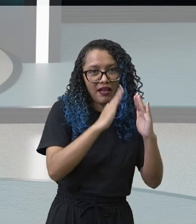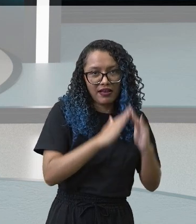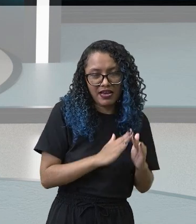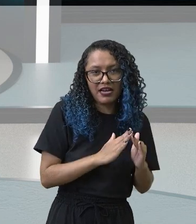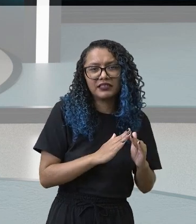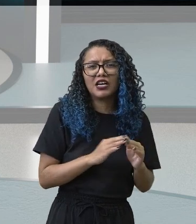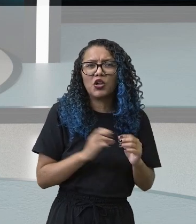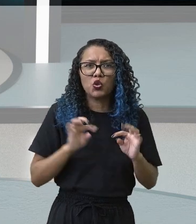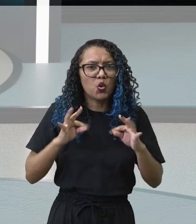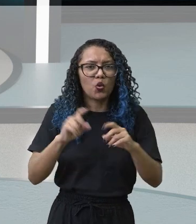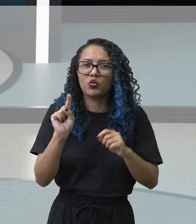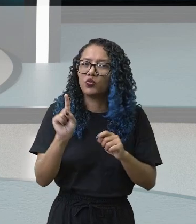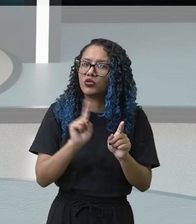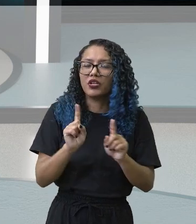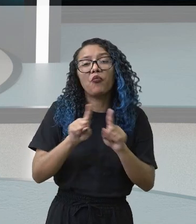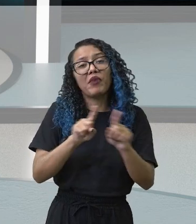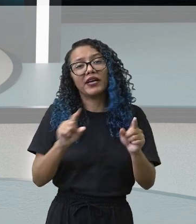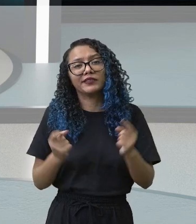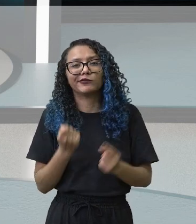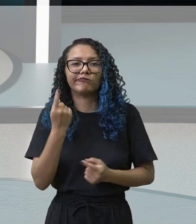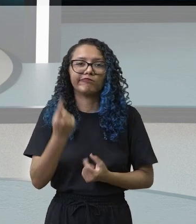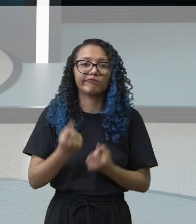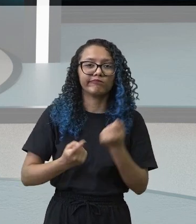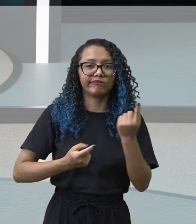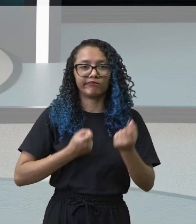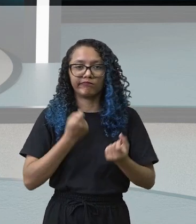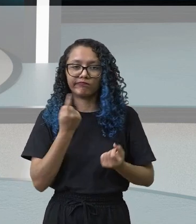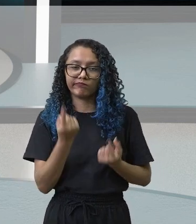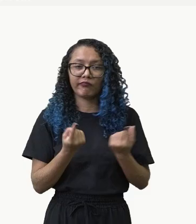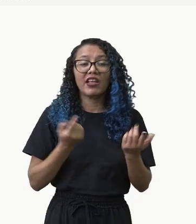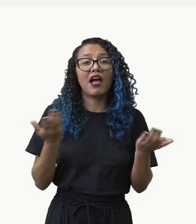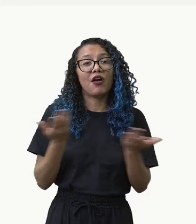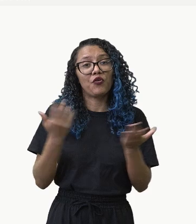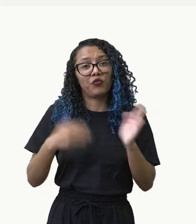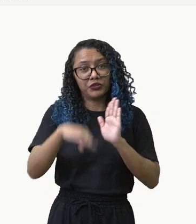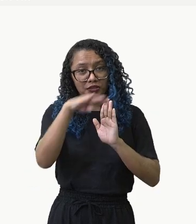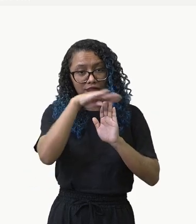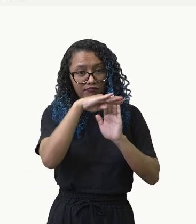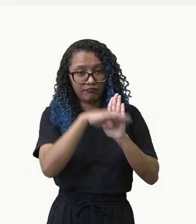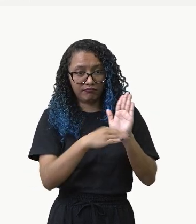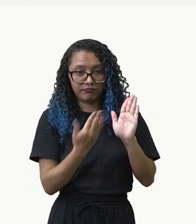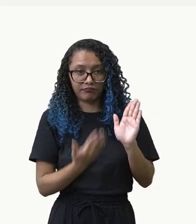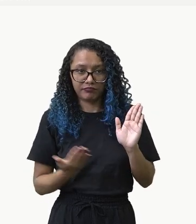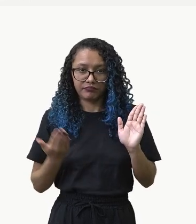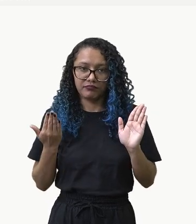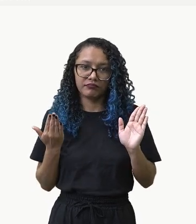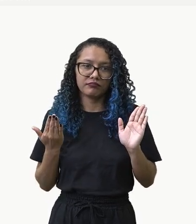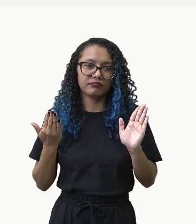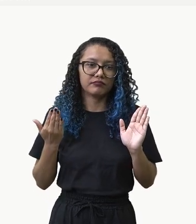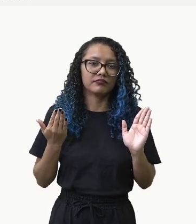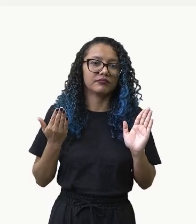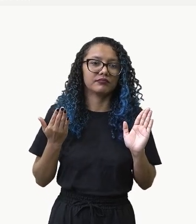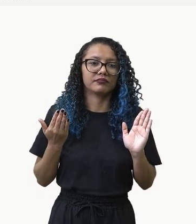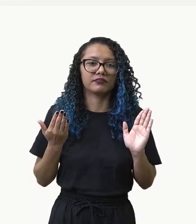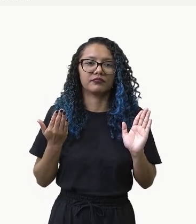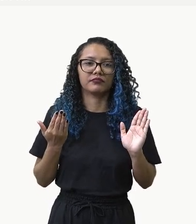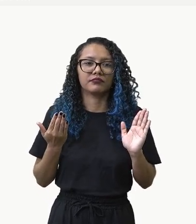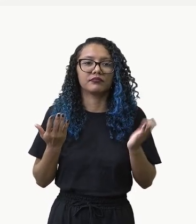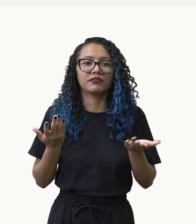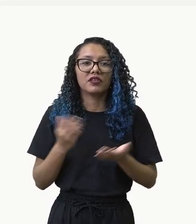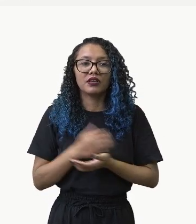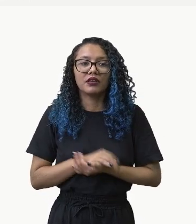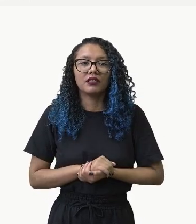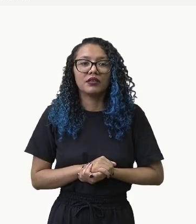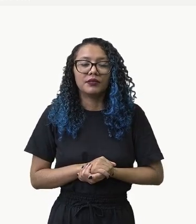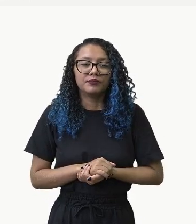certo Vamos então ver aqui uma lista de animais vamos comigo vamos empar por Nostra Casa o